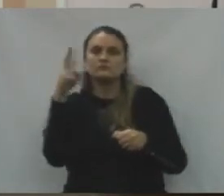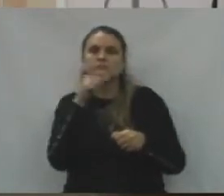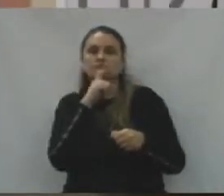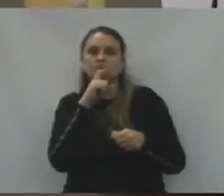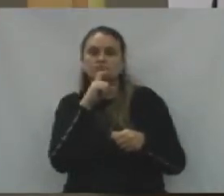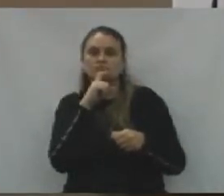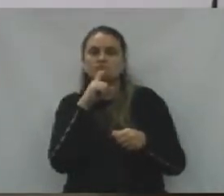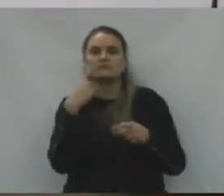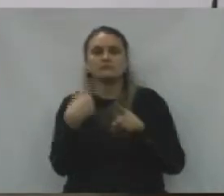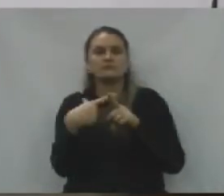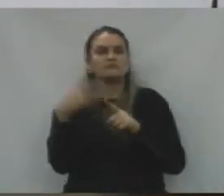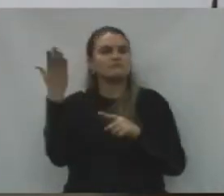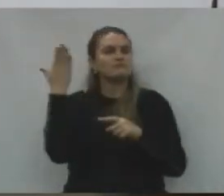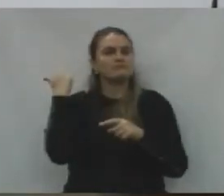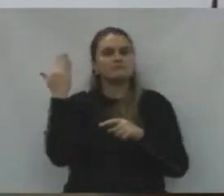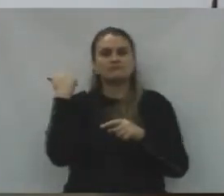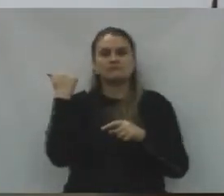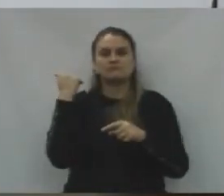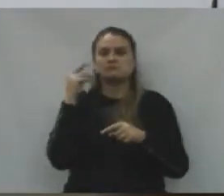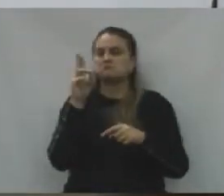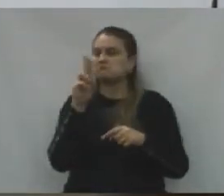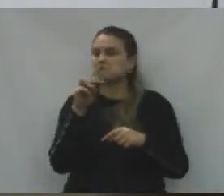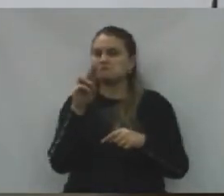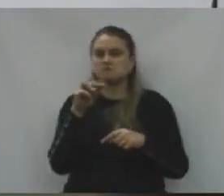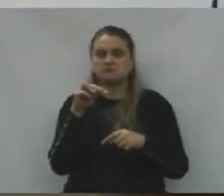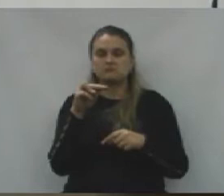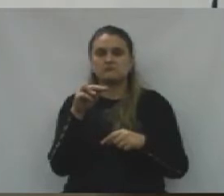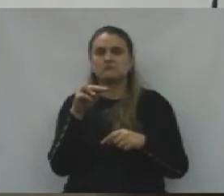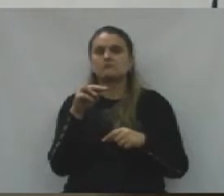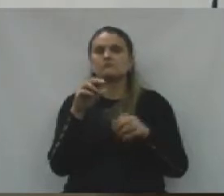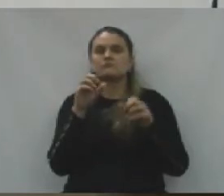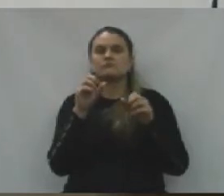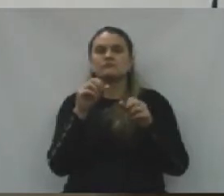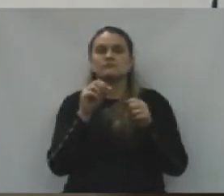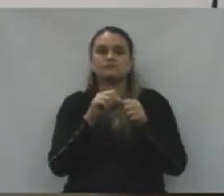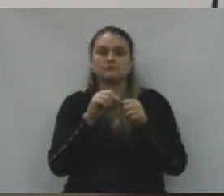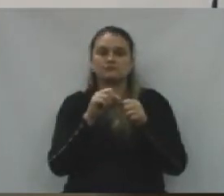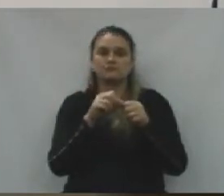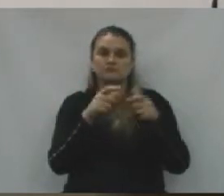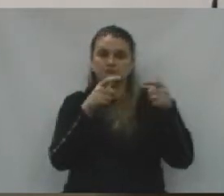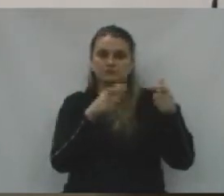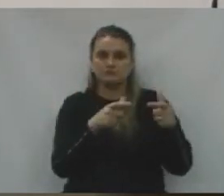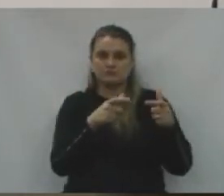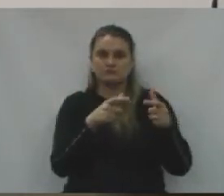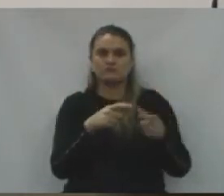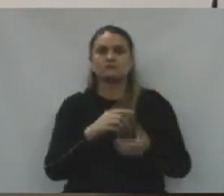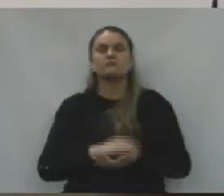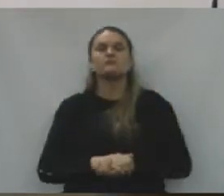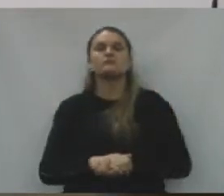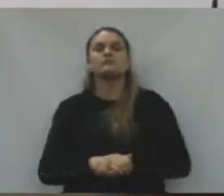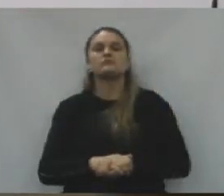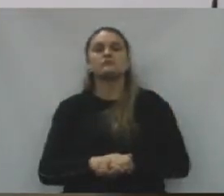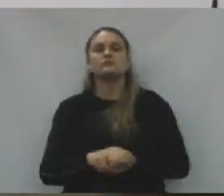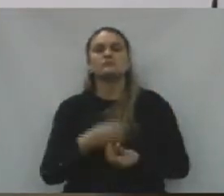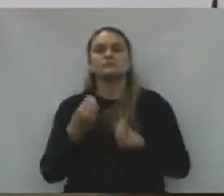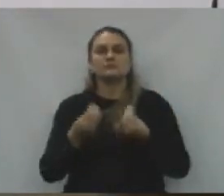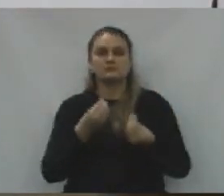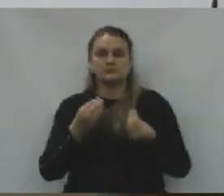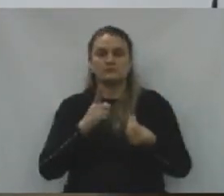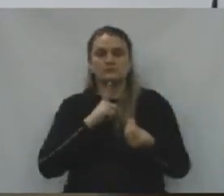central, uma vez que nenhum tipo de aparelho, a não ser o central, poderia ter sido alocado naquela estrutura, segundo